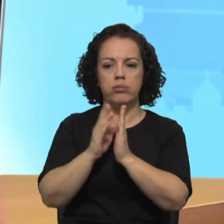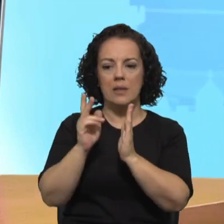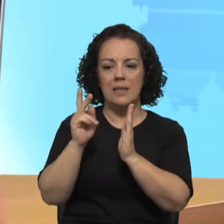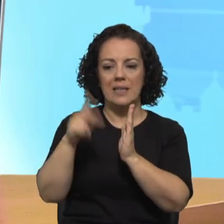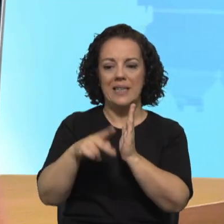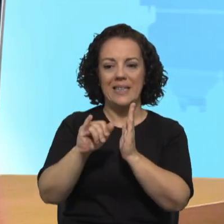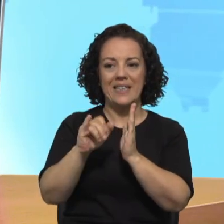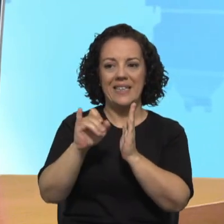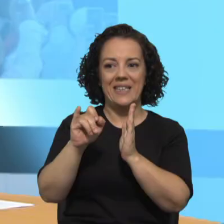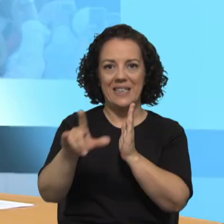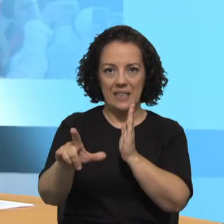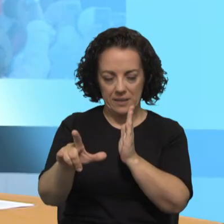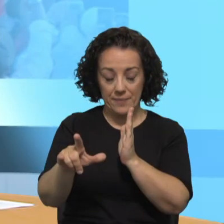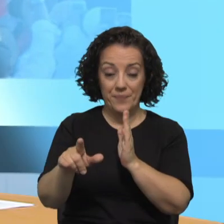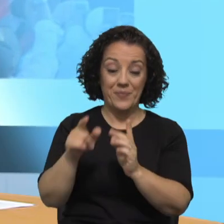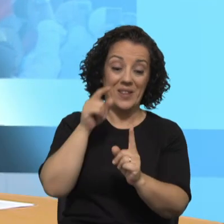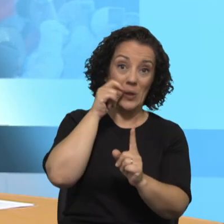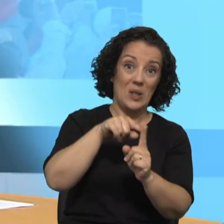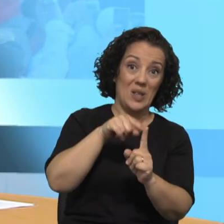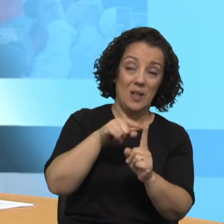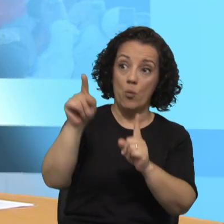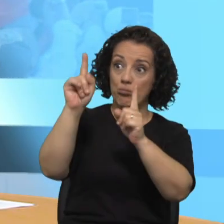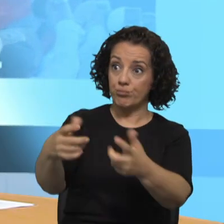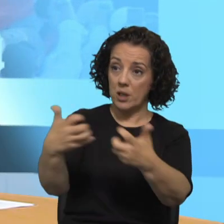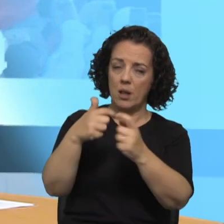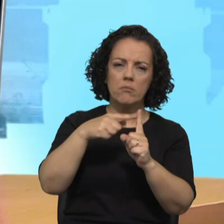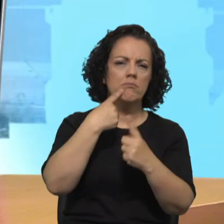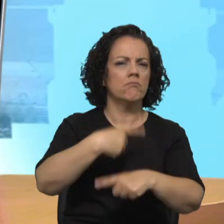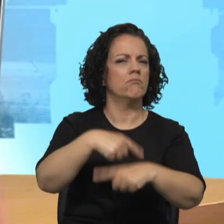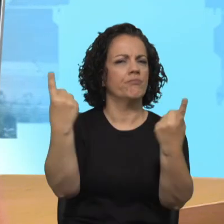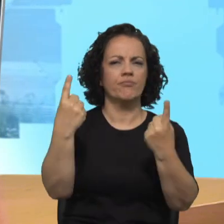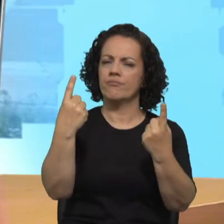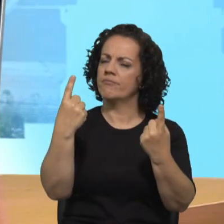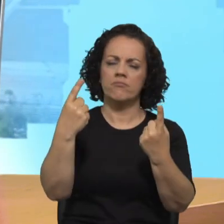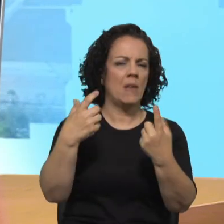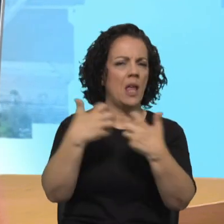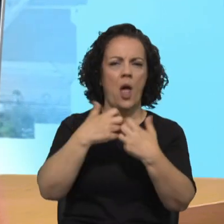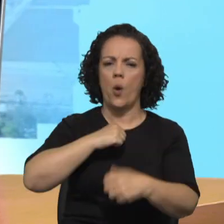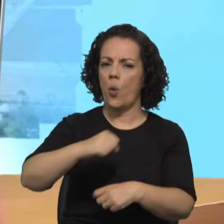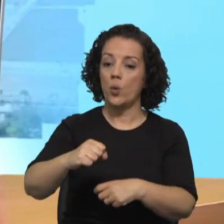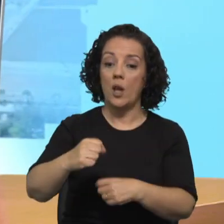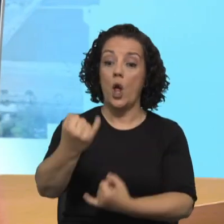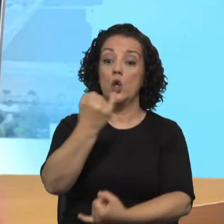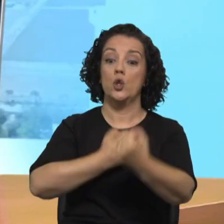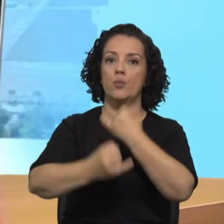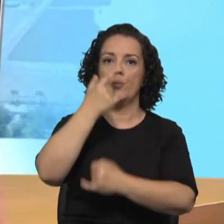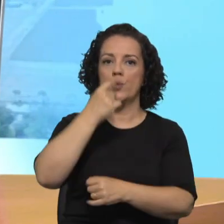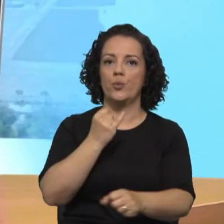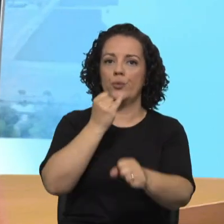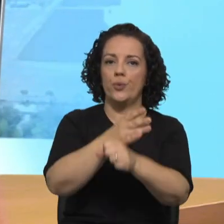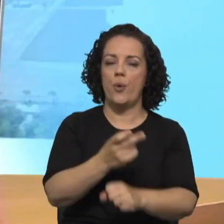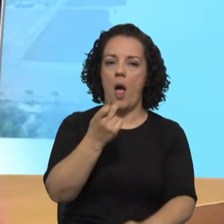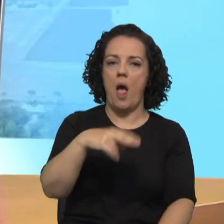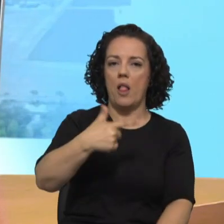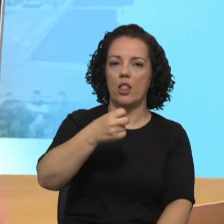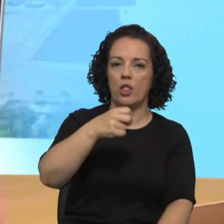guerra, Hilarion manifestou-se contra a guerra e, portanto, foi substituído no cargo por um metropolita Anton. E